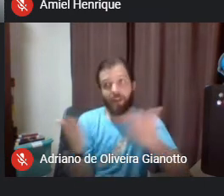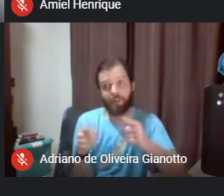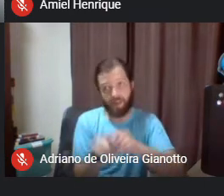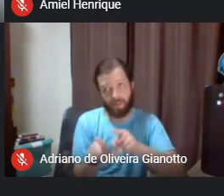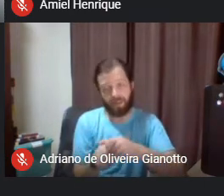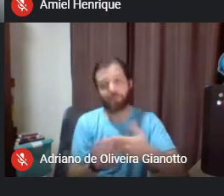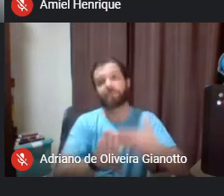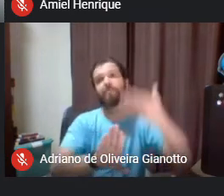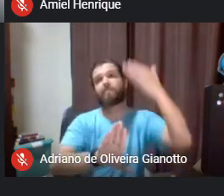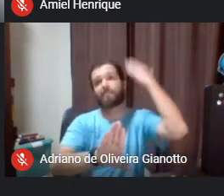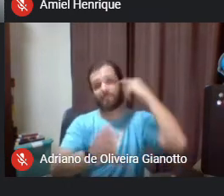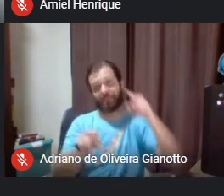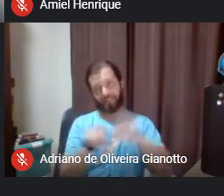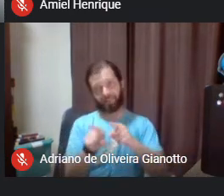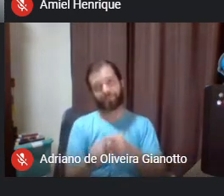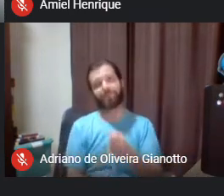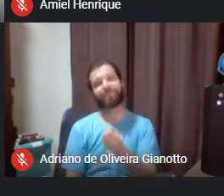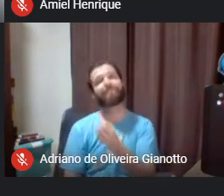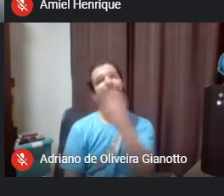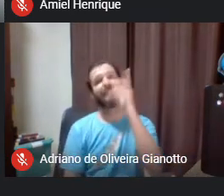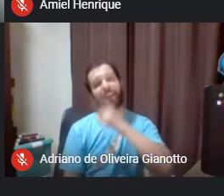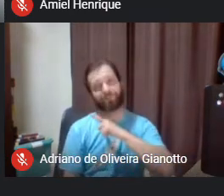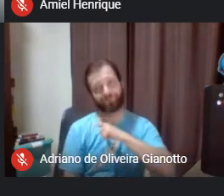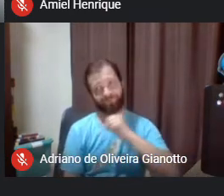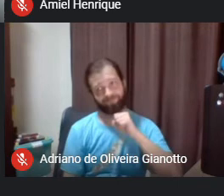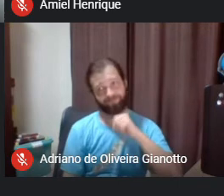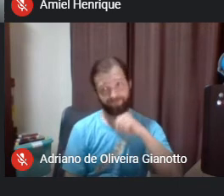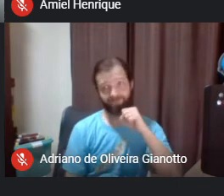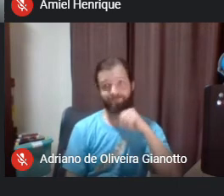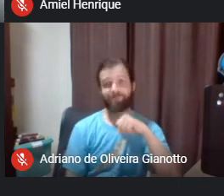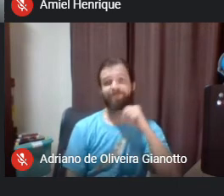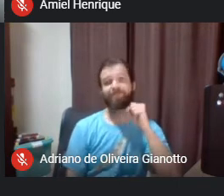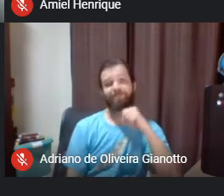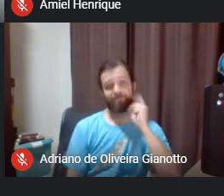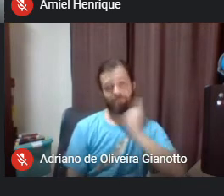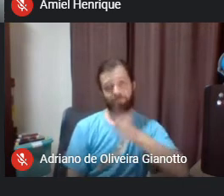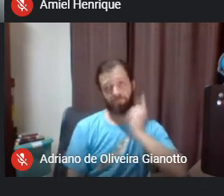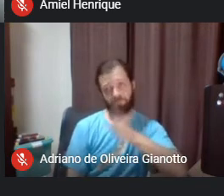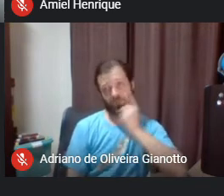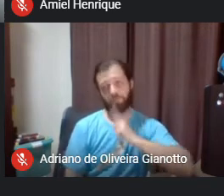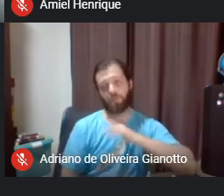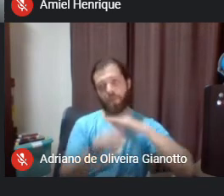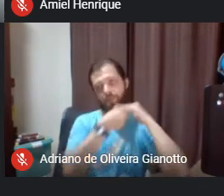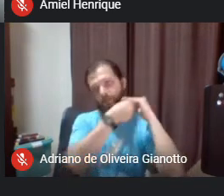Tem bastante. Né? Lá atrás acontecia também.